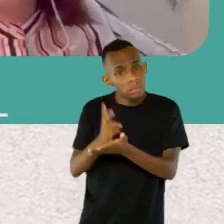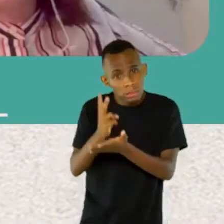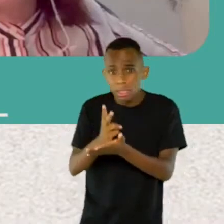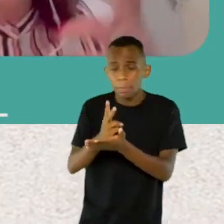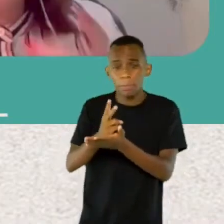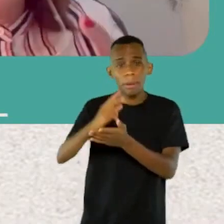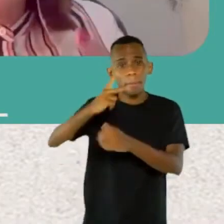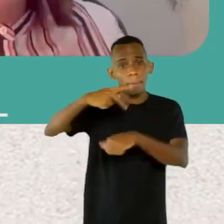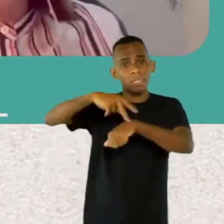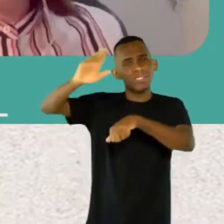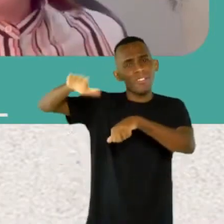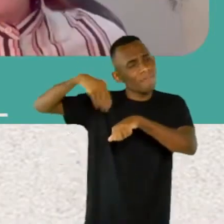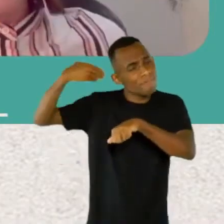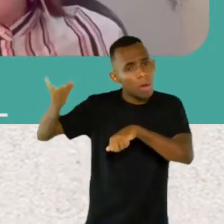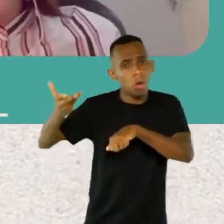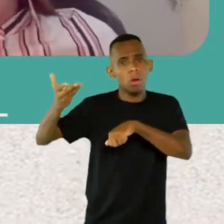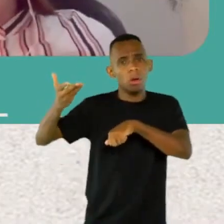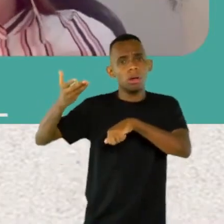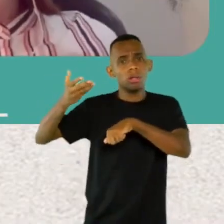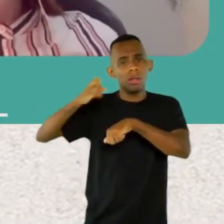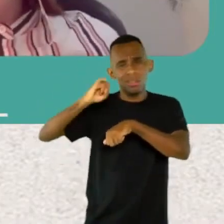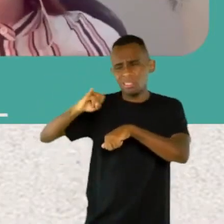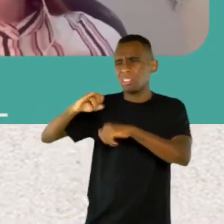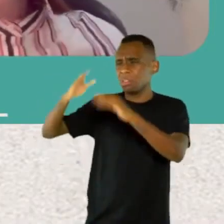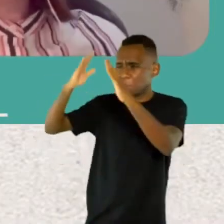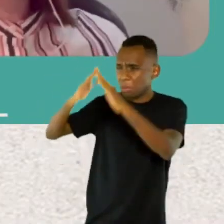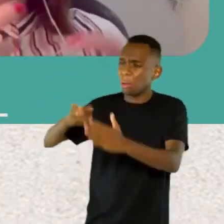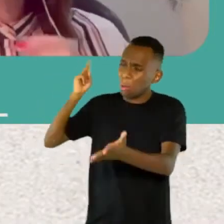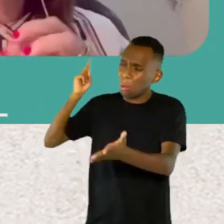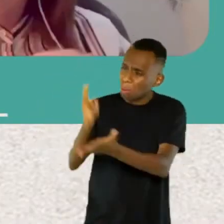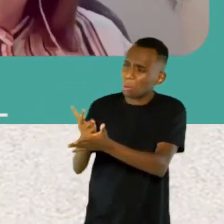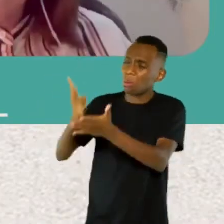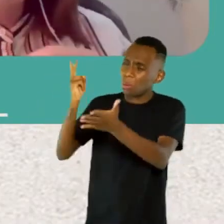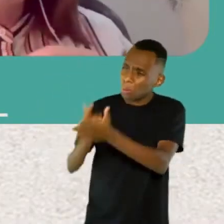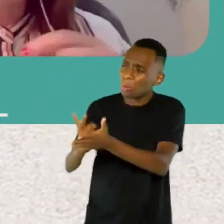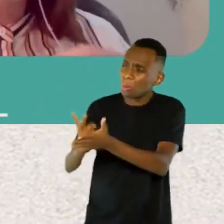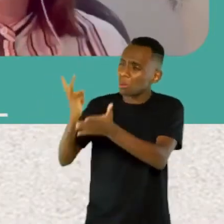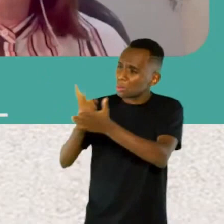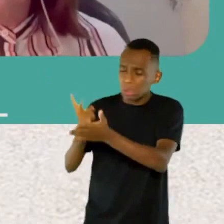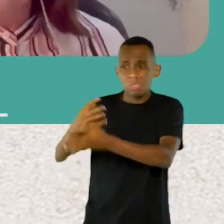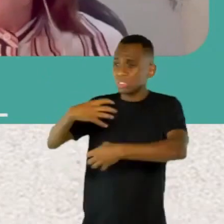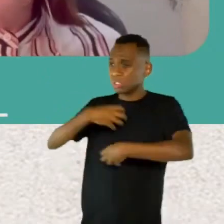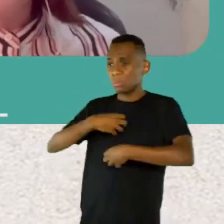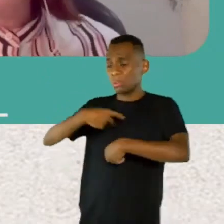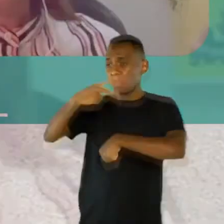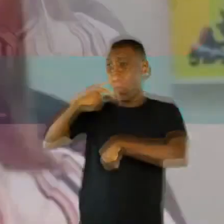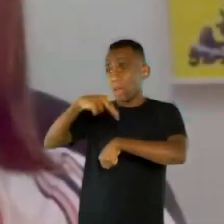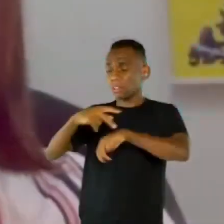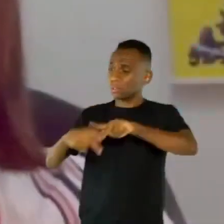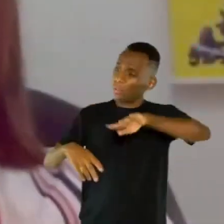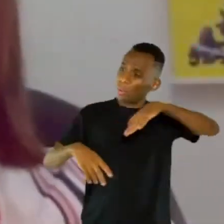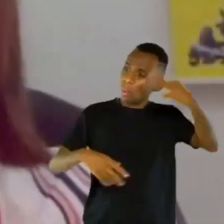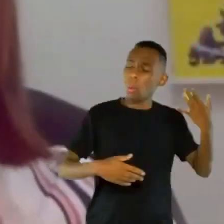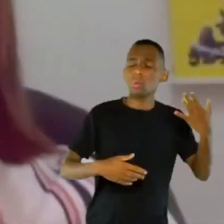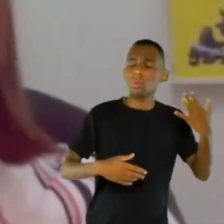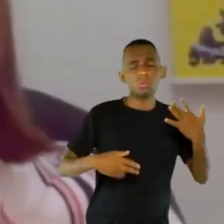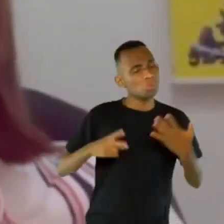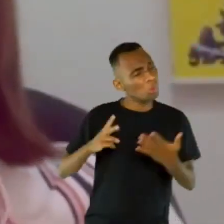não interessa o quão integrado você seja, né? E você sempre vive essa situação de exílio, né?